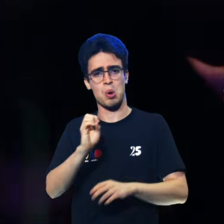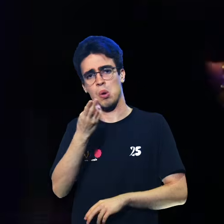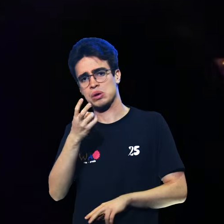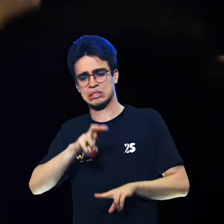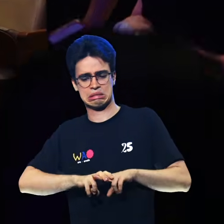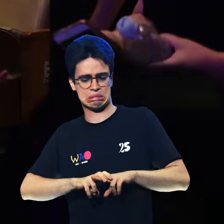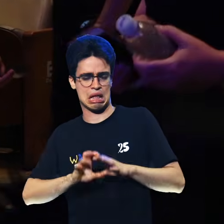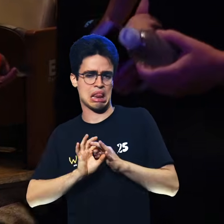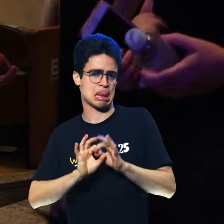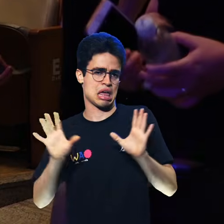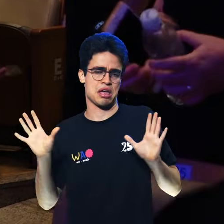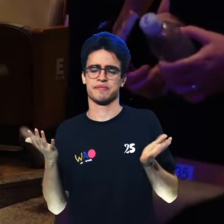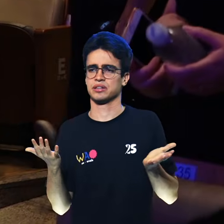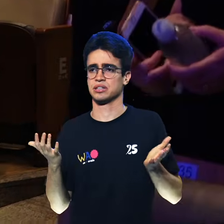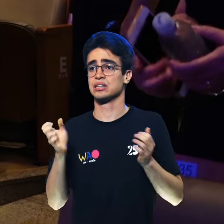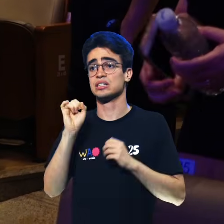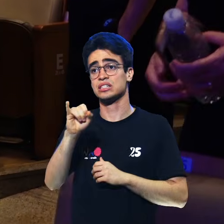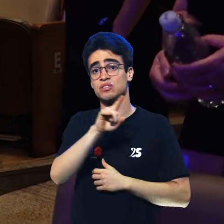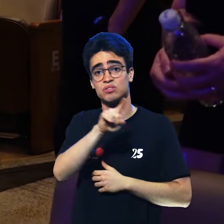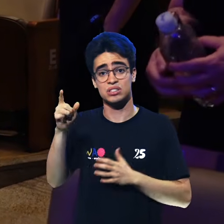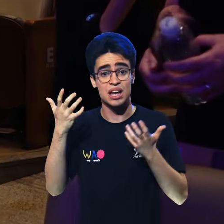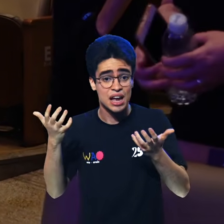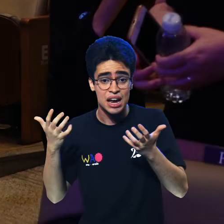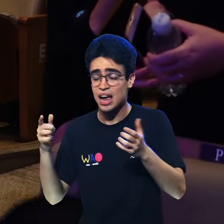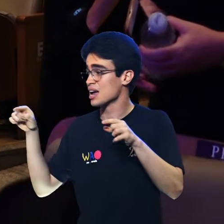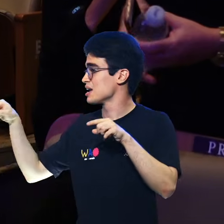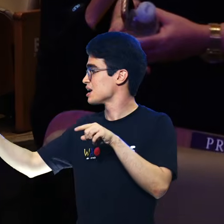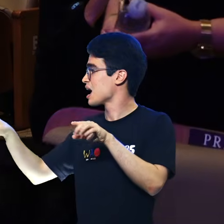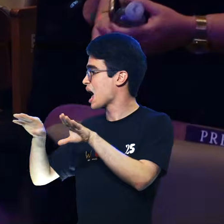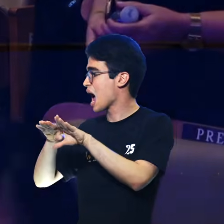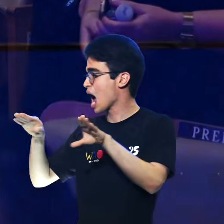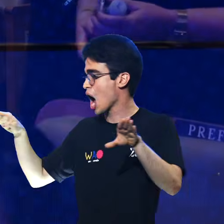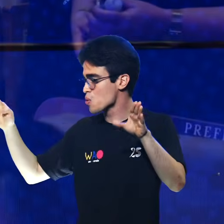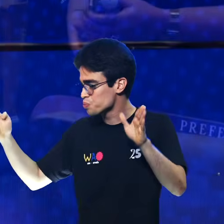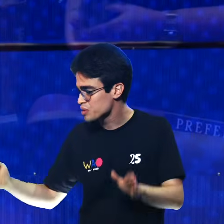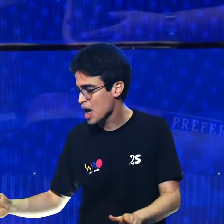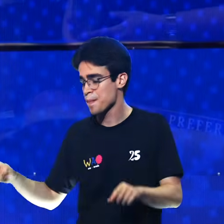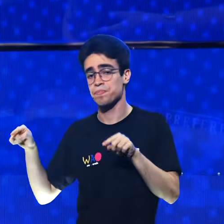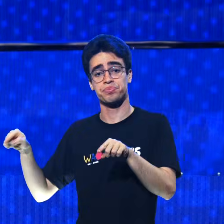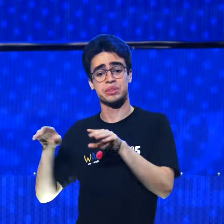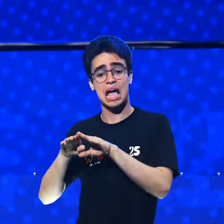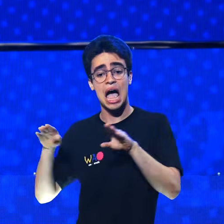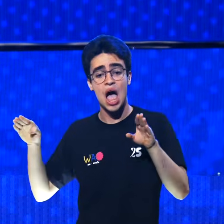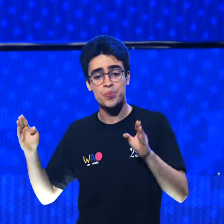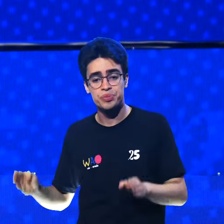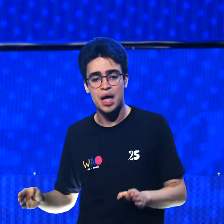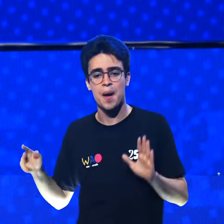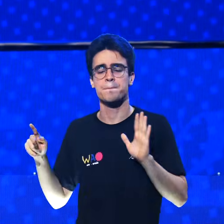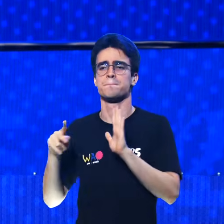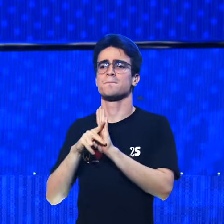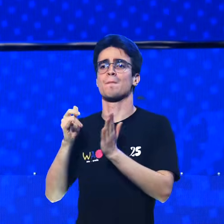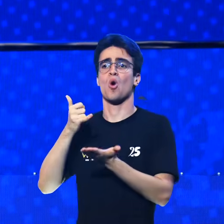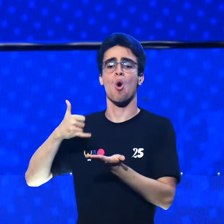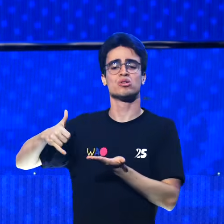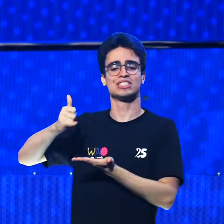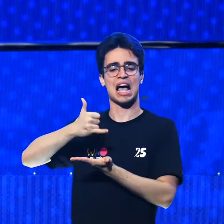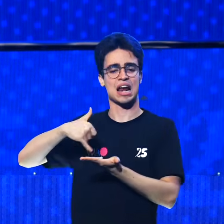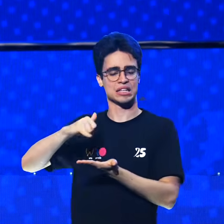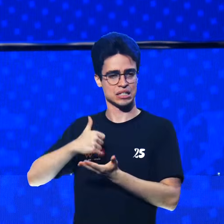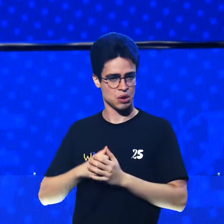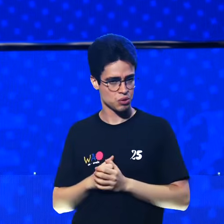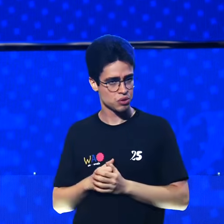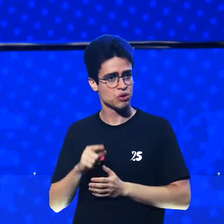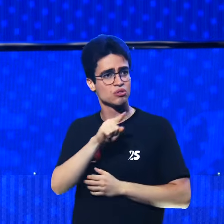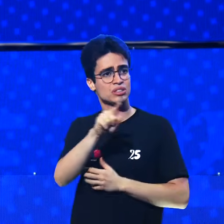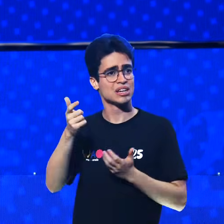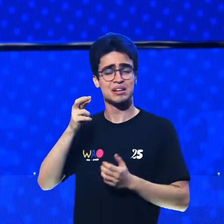sentar. Mas se você quiser, tem um altar aqui. E altar é lugar de consagração. Se você quer